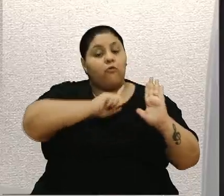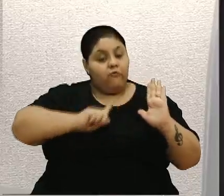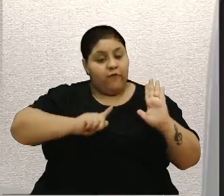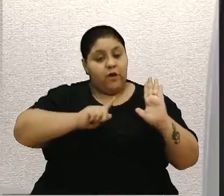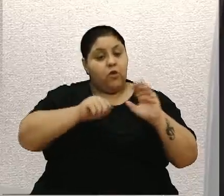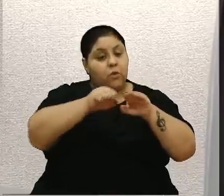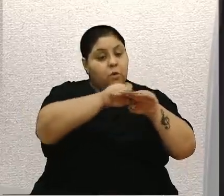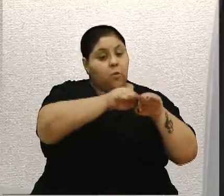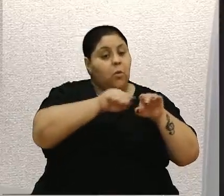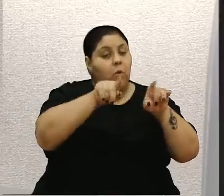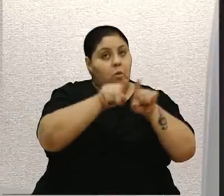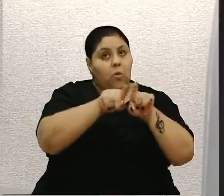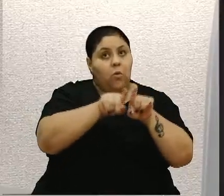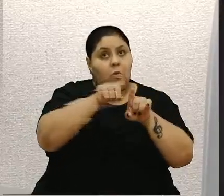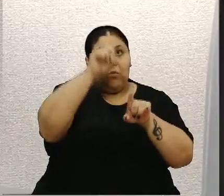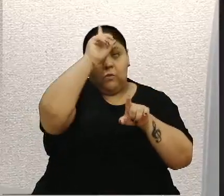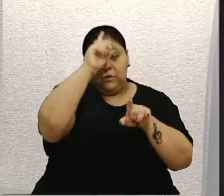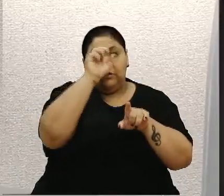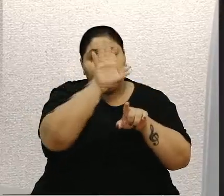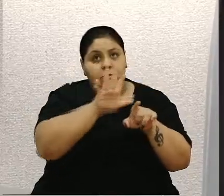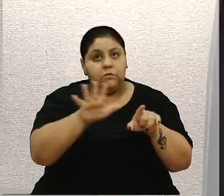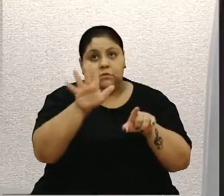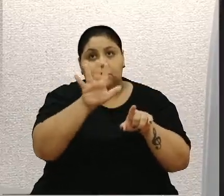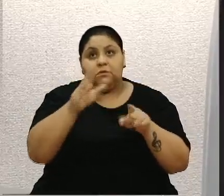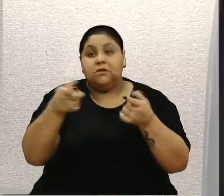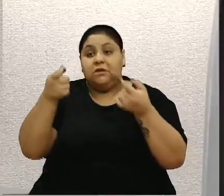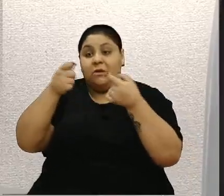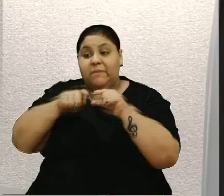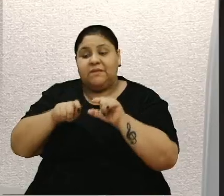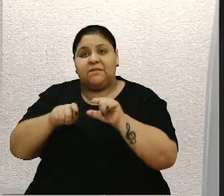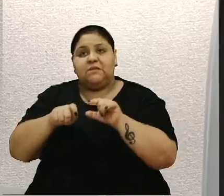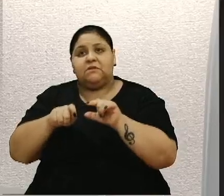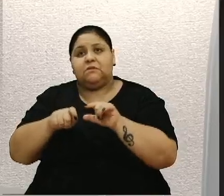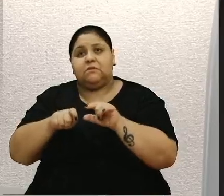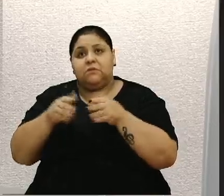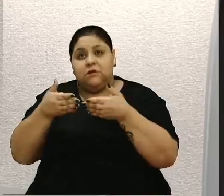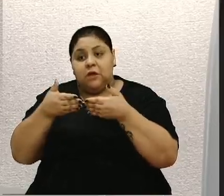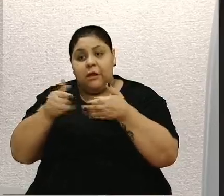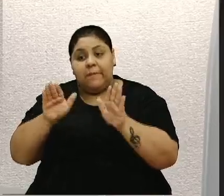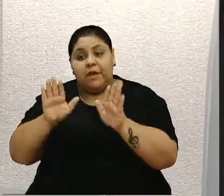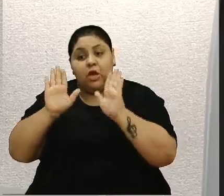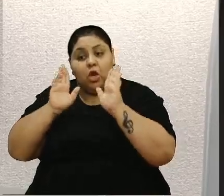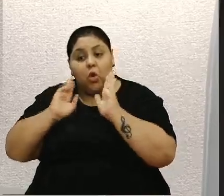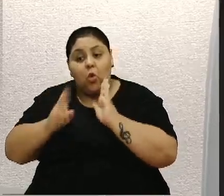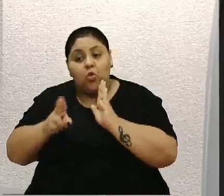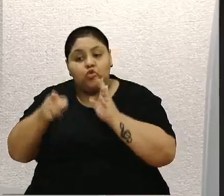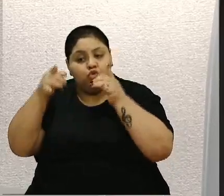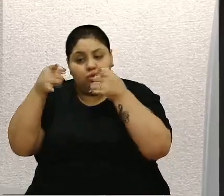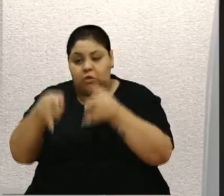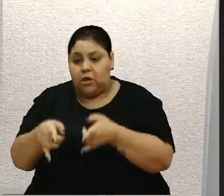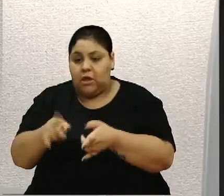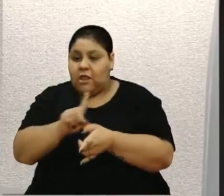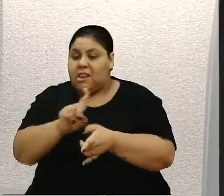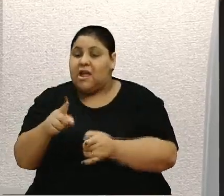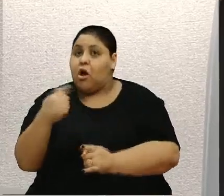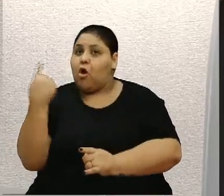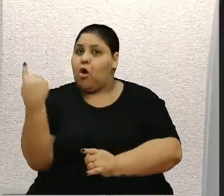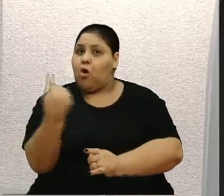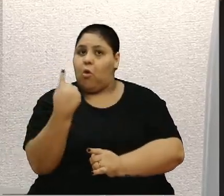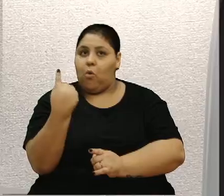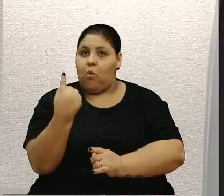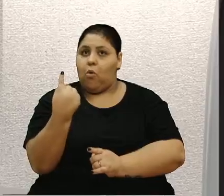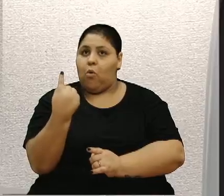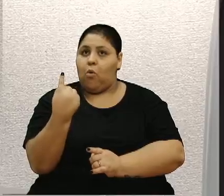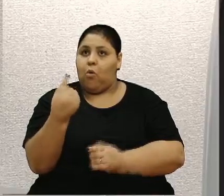linha, e até o Hospital Geral, é que precisa ter condições de abrir e manter os leitos. Não é de forma única um aporte para